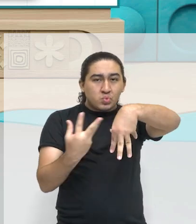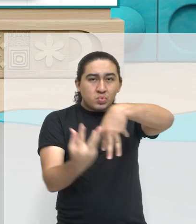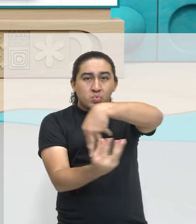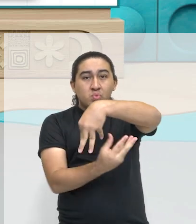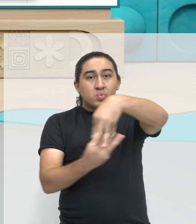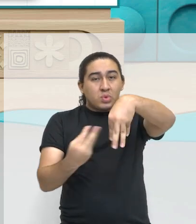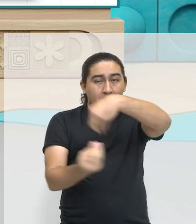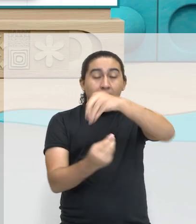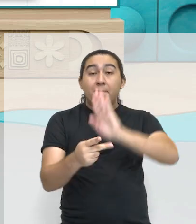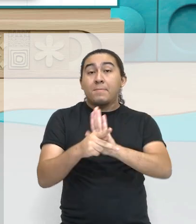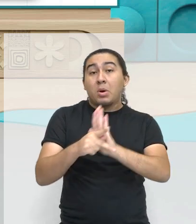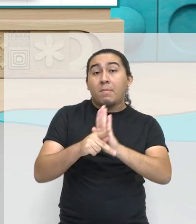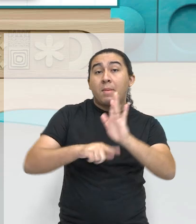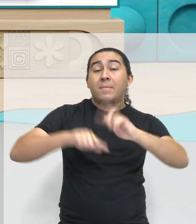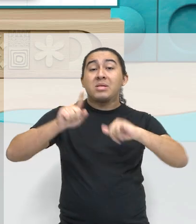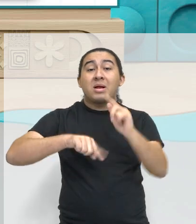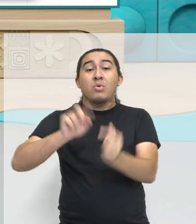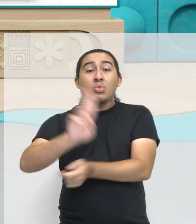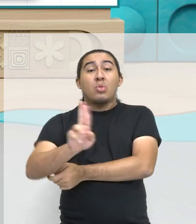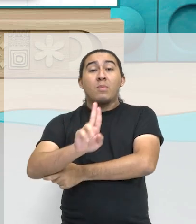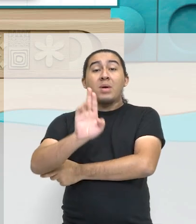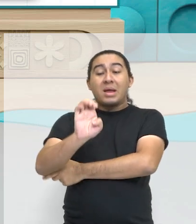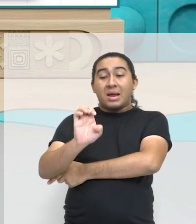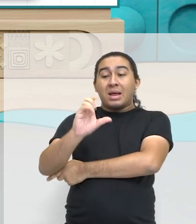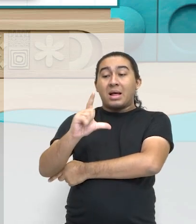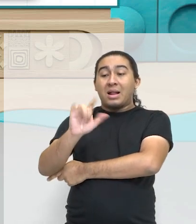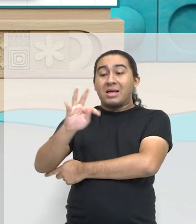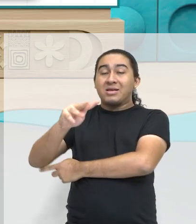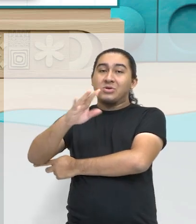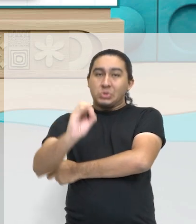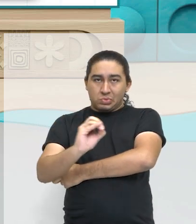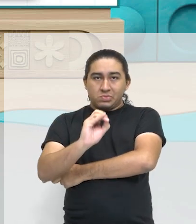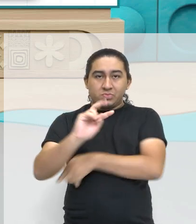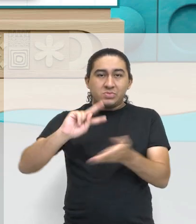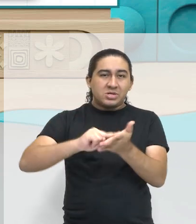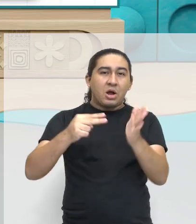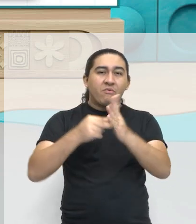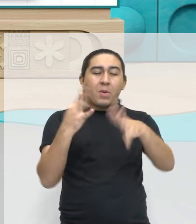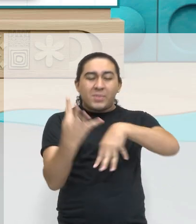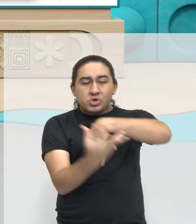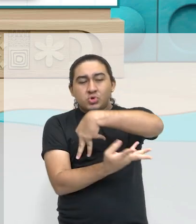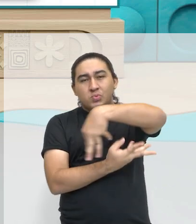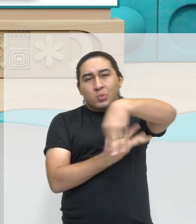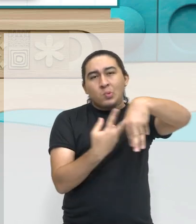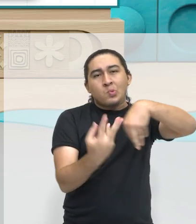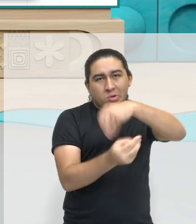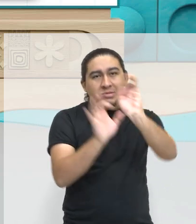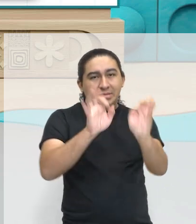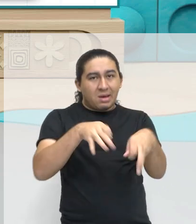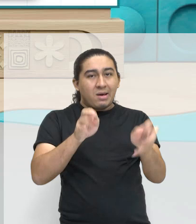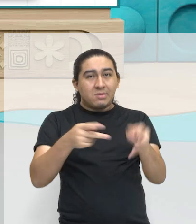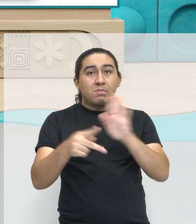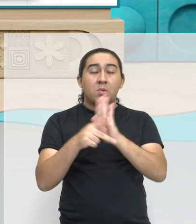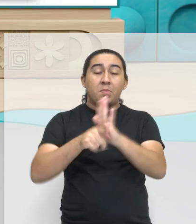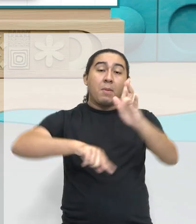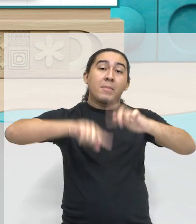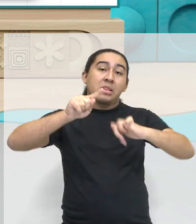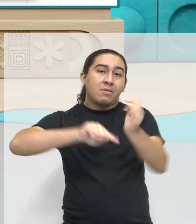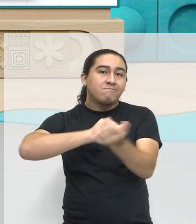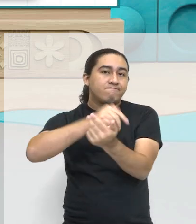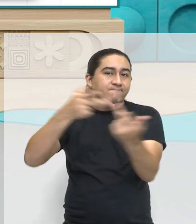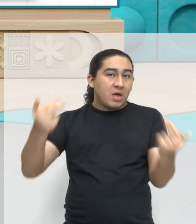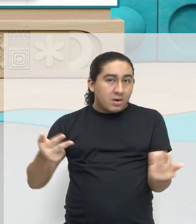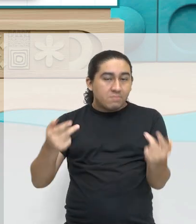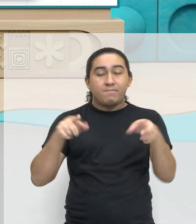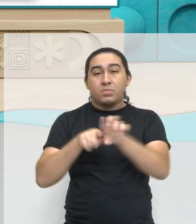Brasil. Tá? Então, essa mistura de materiais que dá esse nome de eclético. Tá?